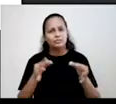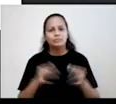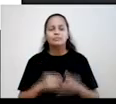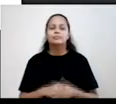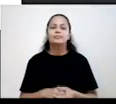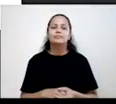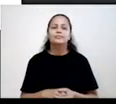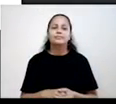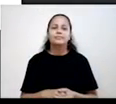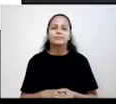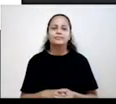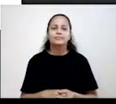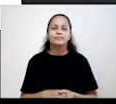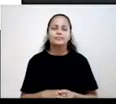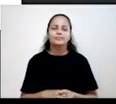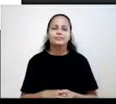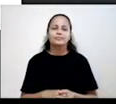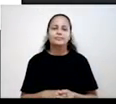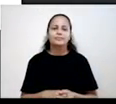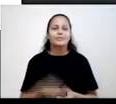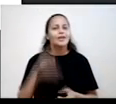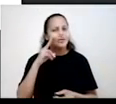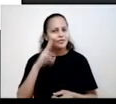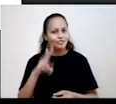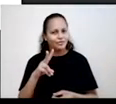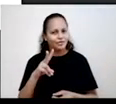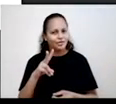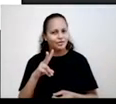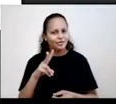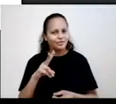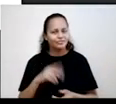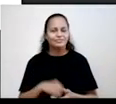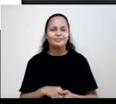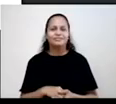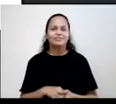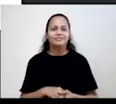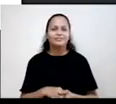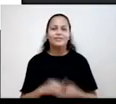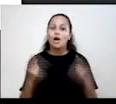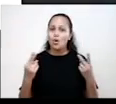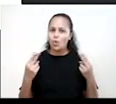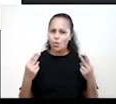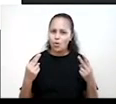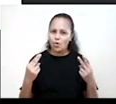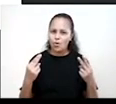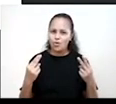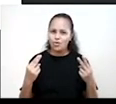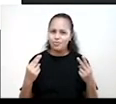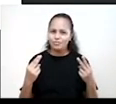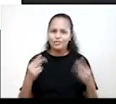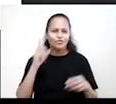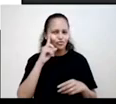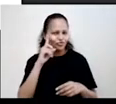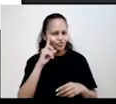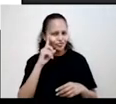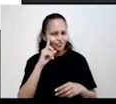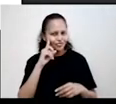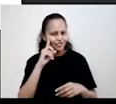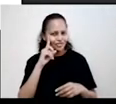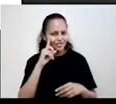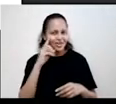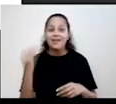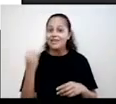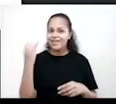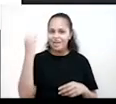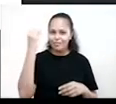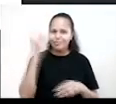que ela é uma concordância um pouquinho mais difícil. Viram como essas matérias, né, como essa concordância ela faz parte do seu dia a dia, como é